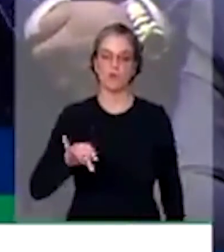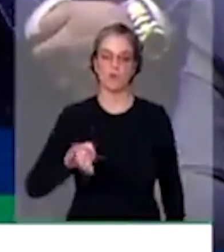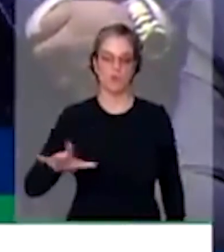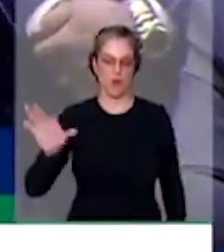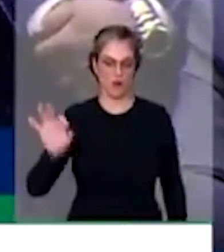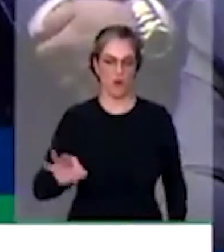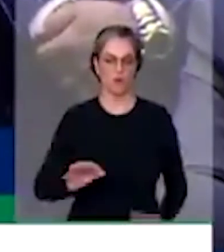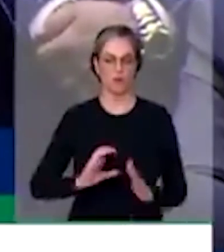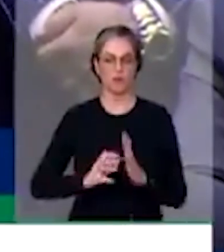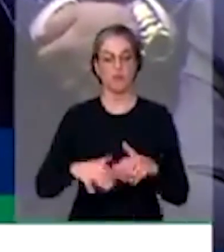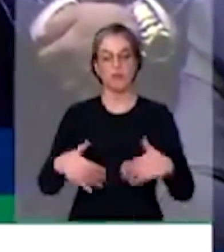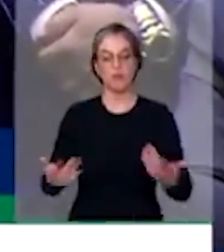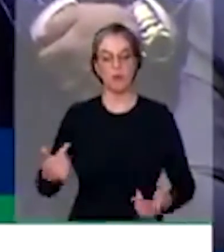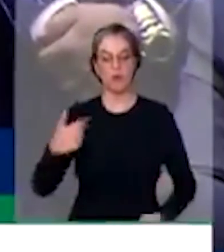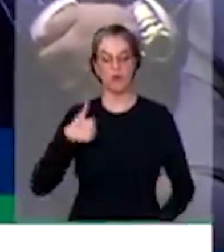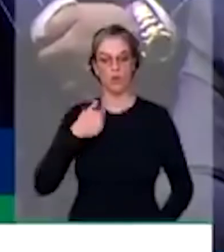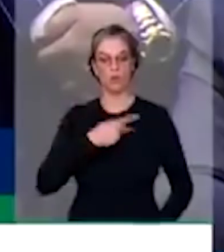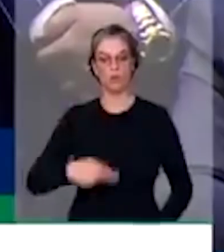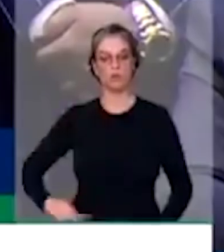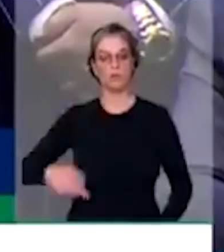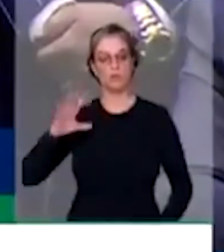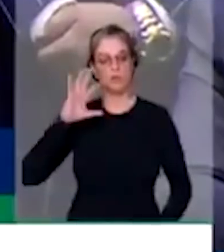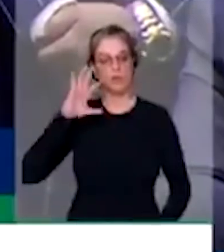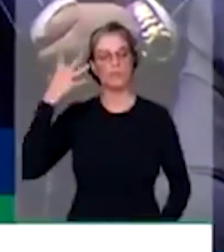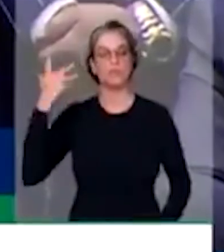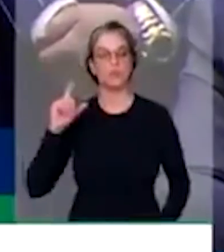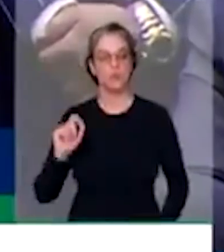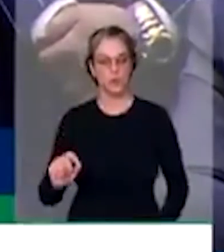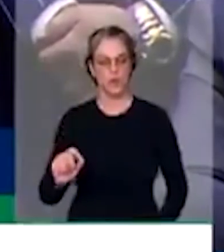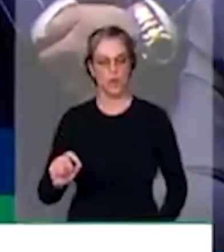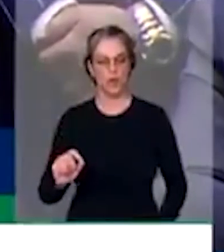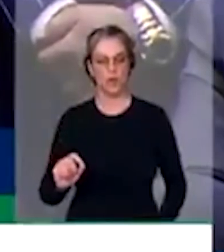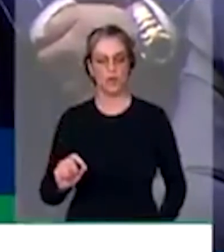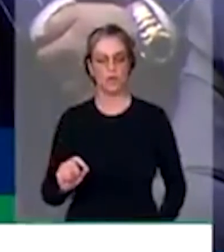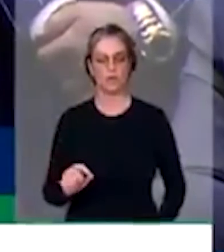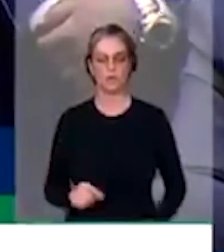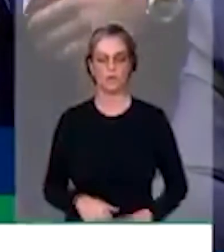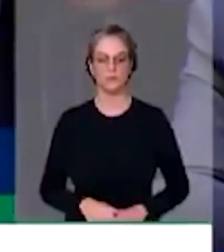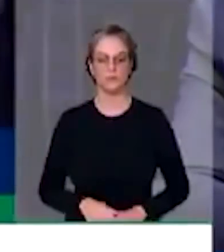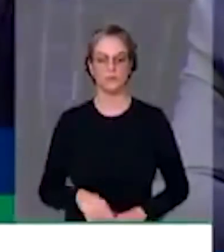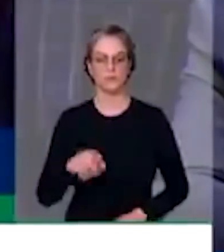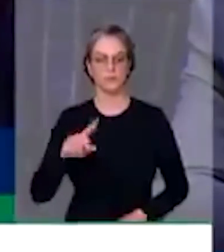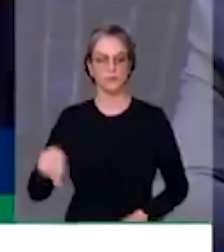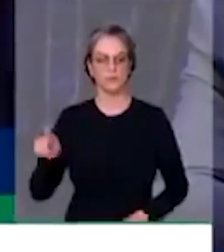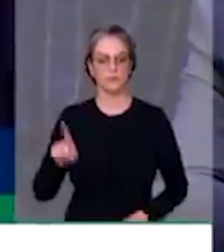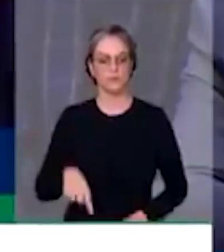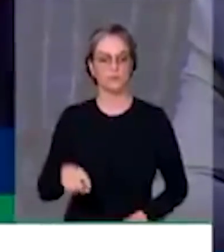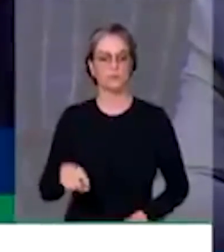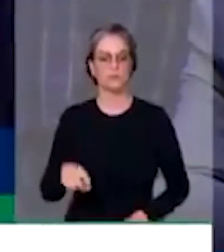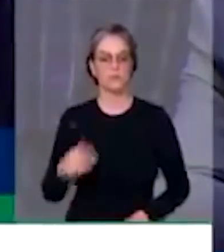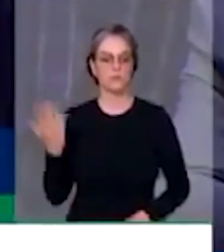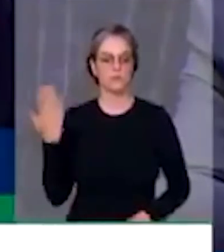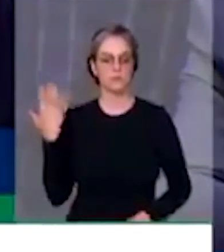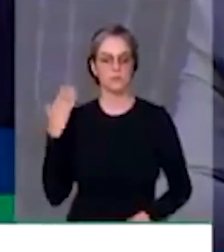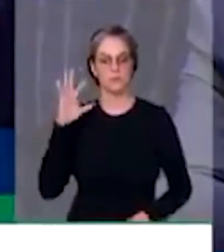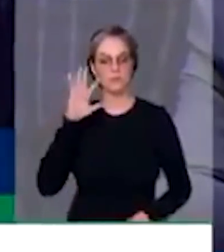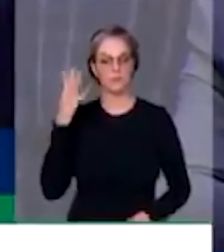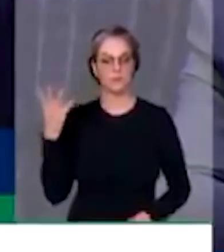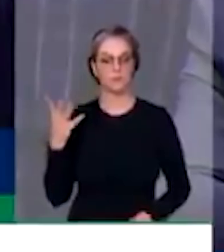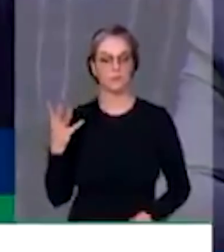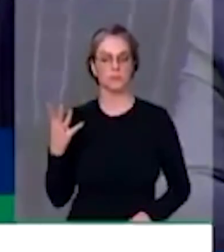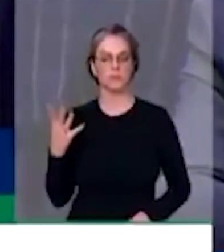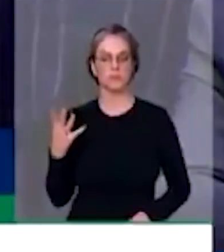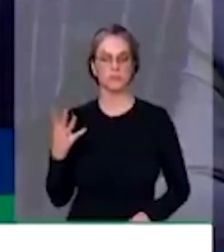docile esta presidência tornar sem efeito a decisão que deferiu o registro